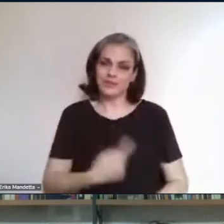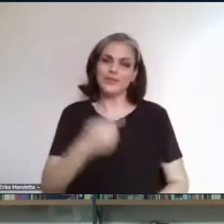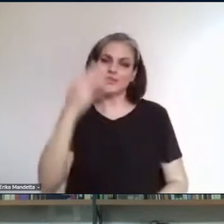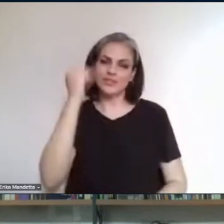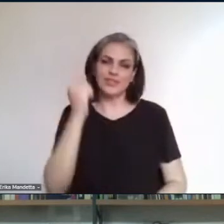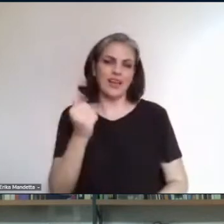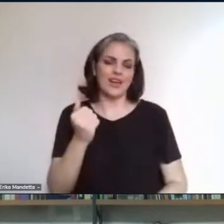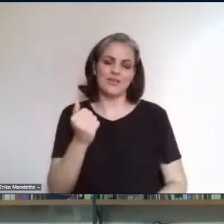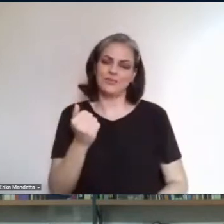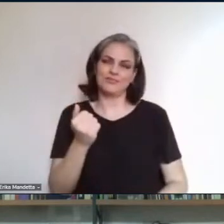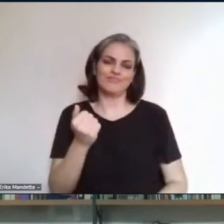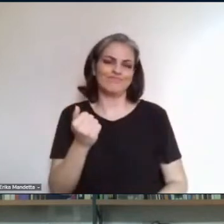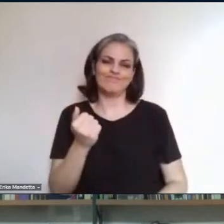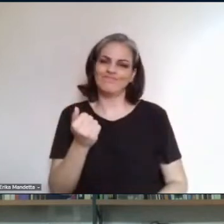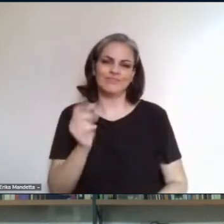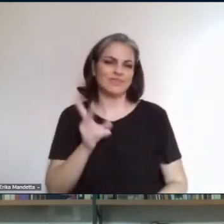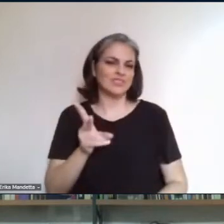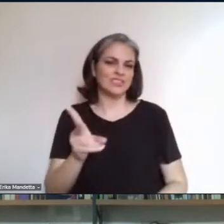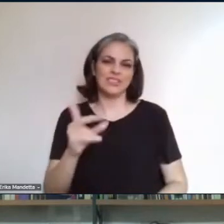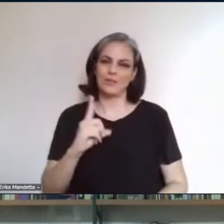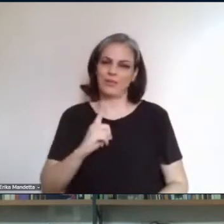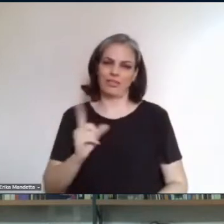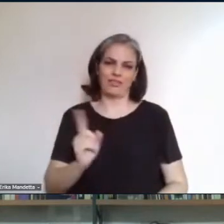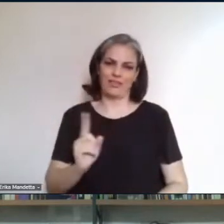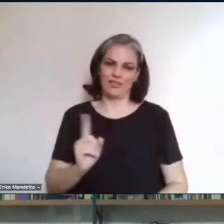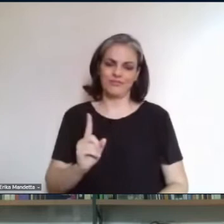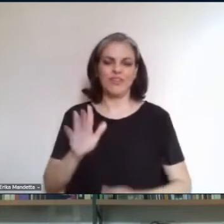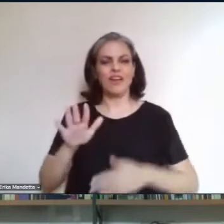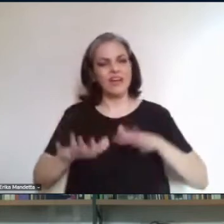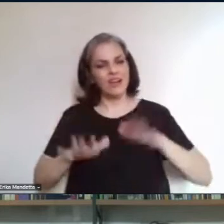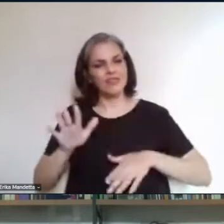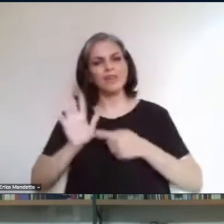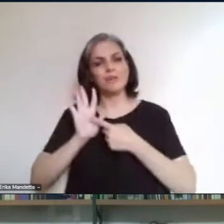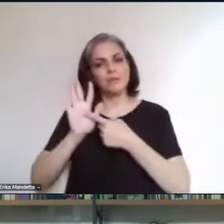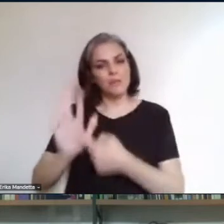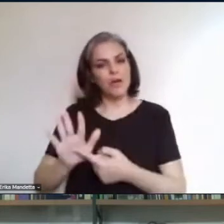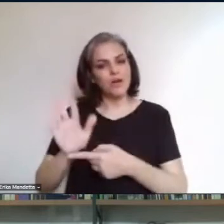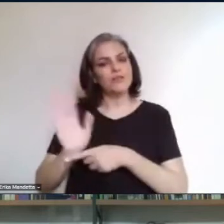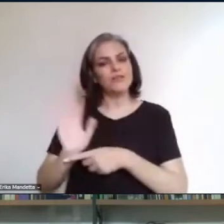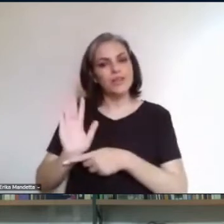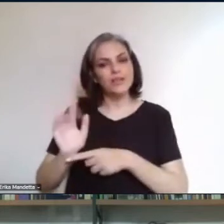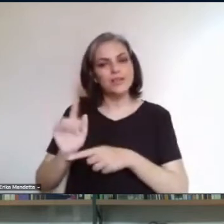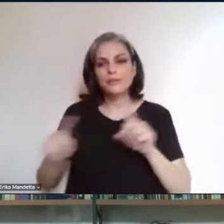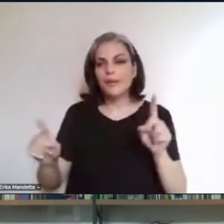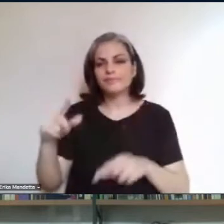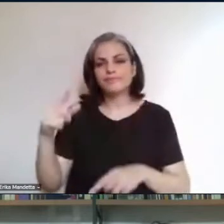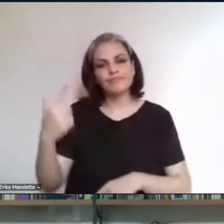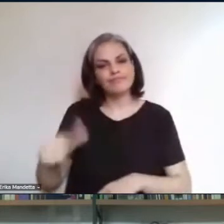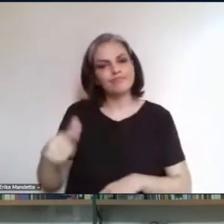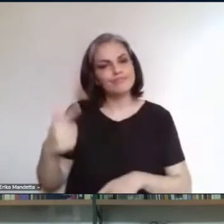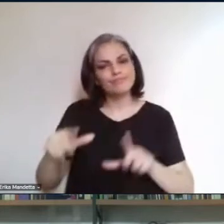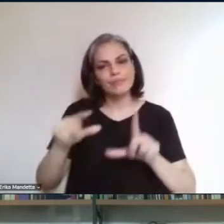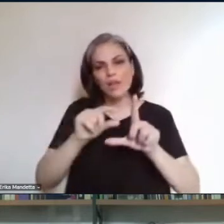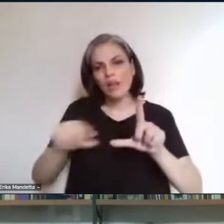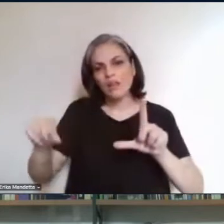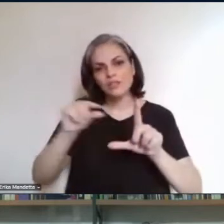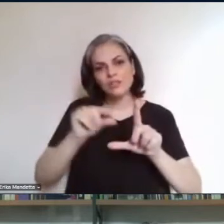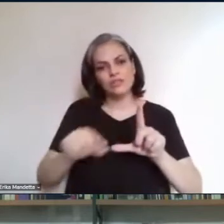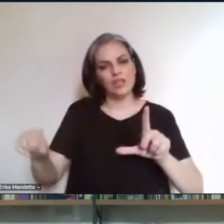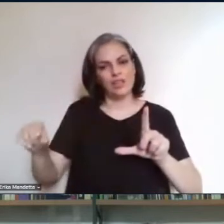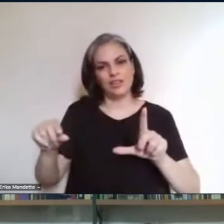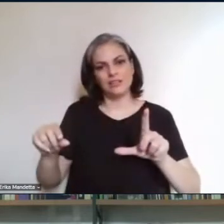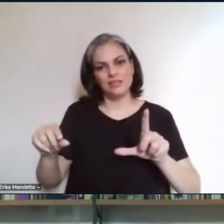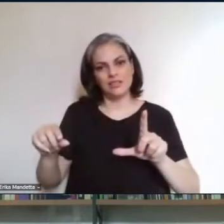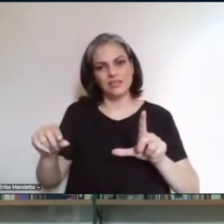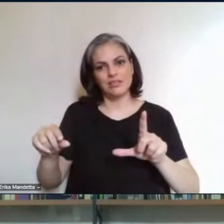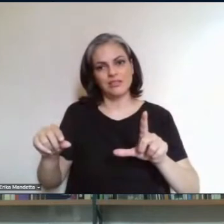isso acontece, às vezes os vídeos são apresentados e não tem legenda, tá numa língua